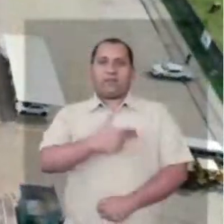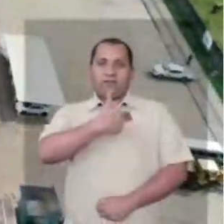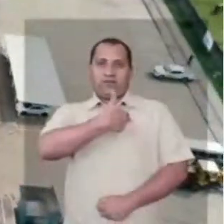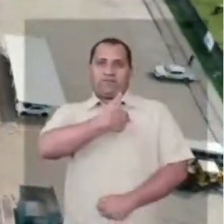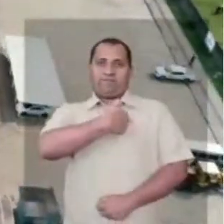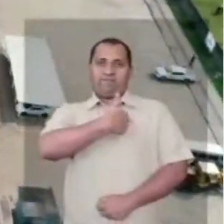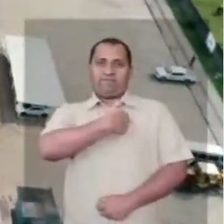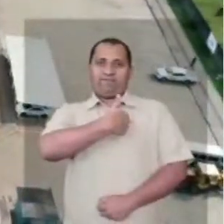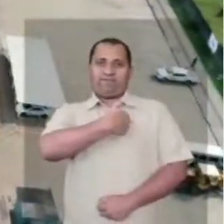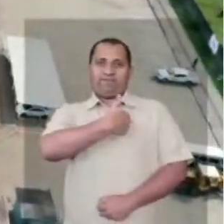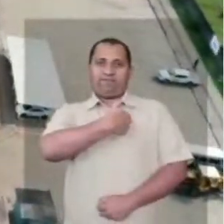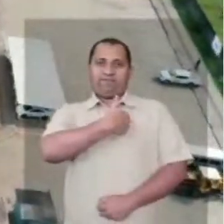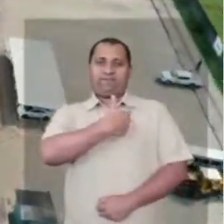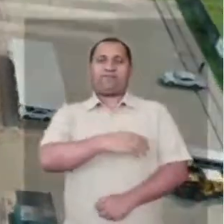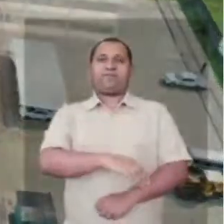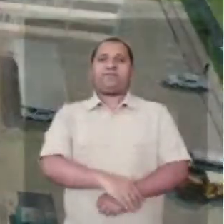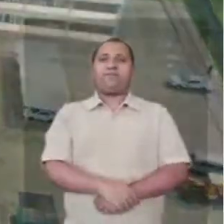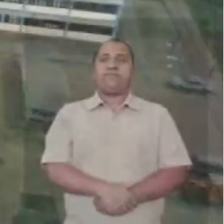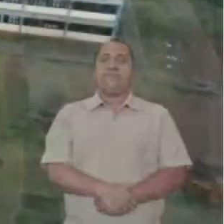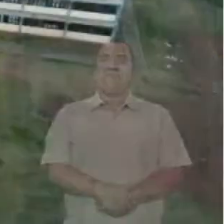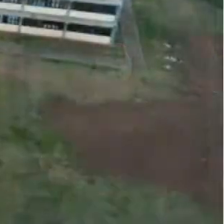São Borja.